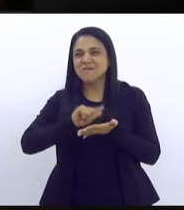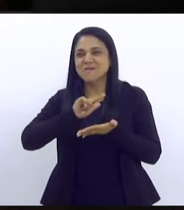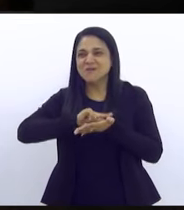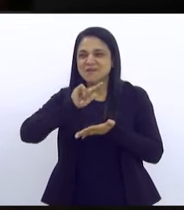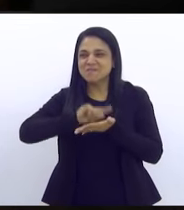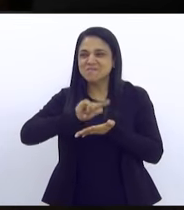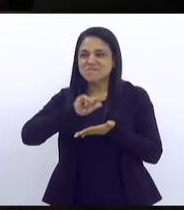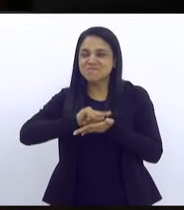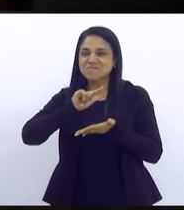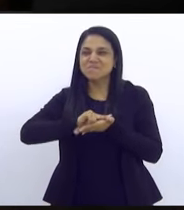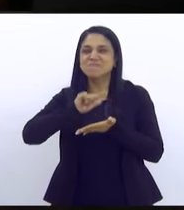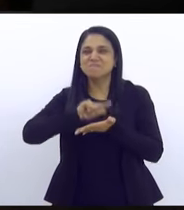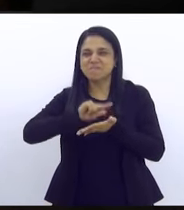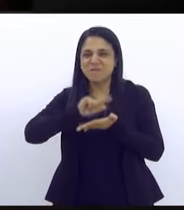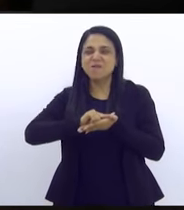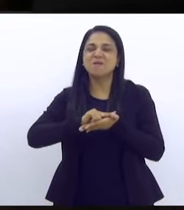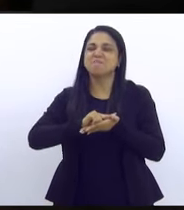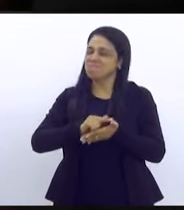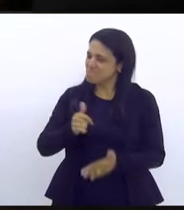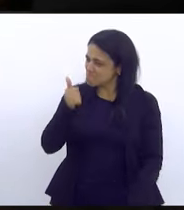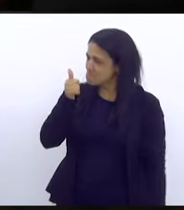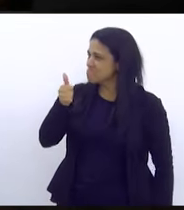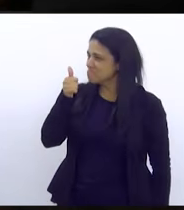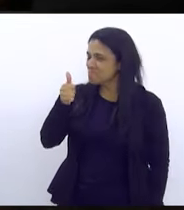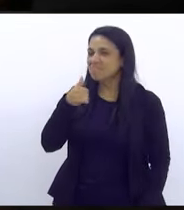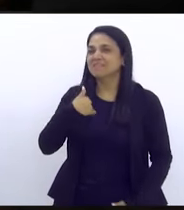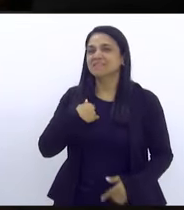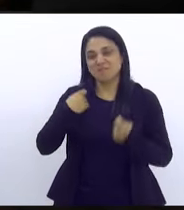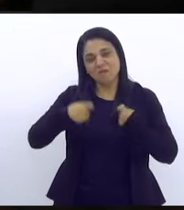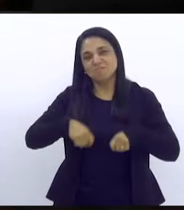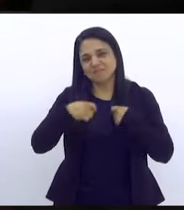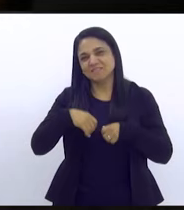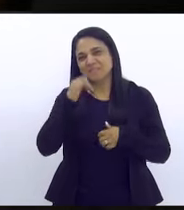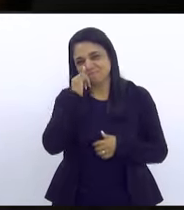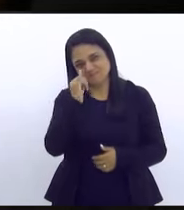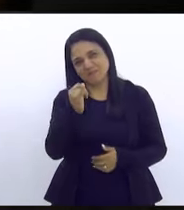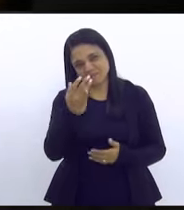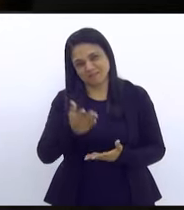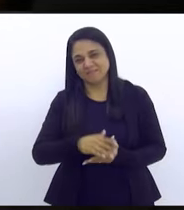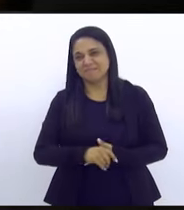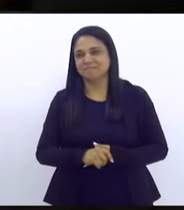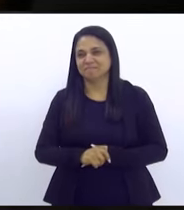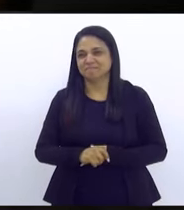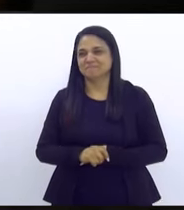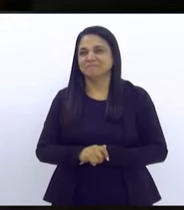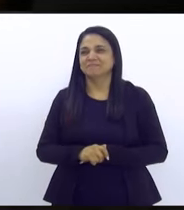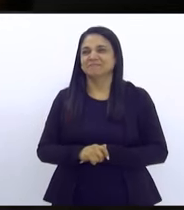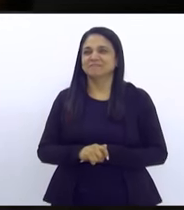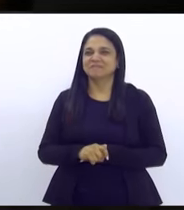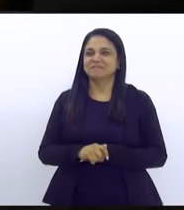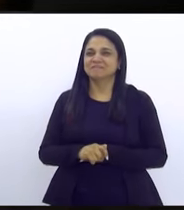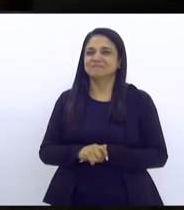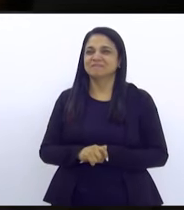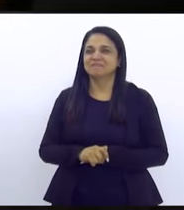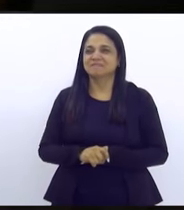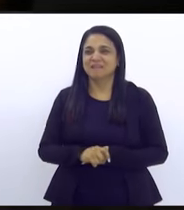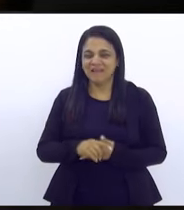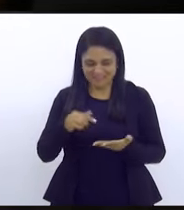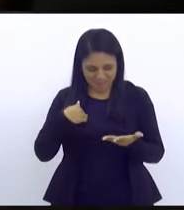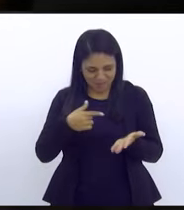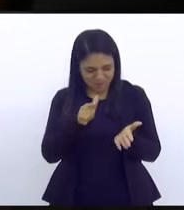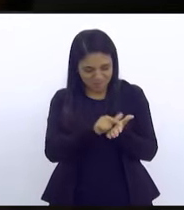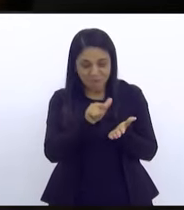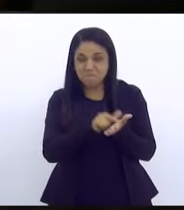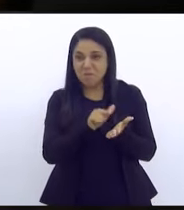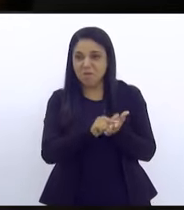Esse papel. Mas eu precisava dizer isso, tá? Eu precisava. Até eu levei papel. A